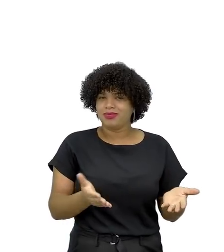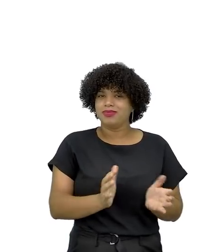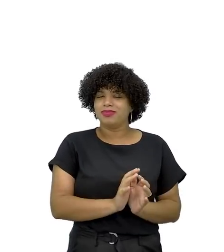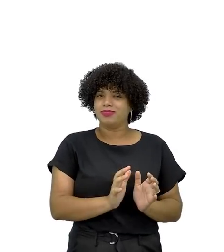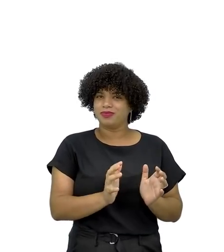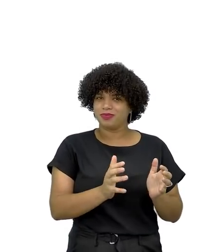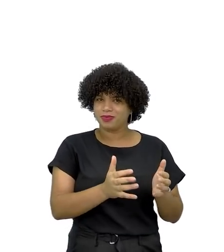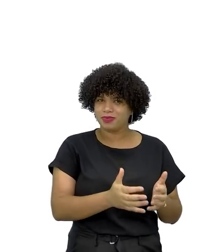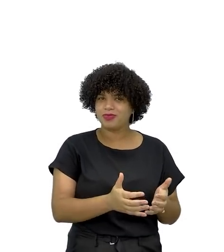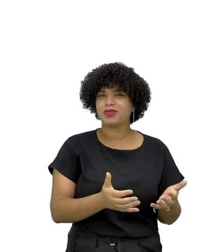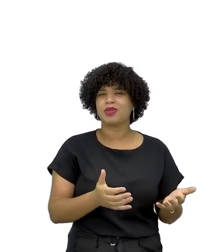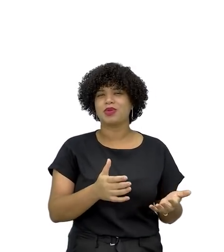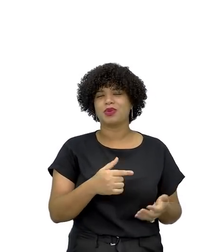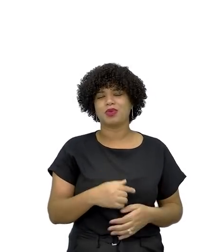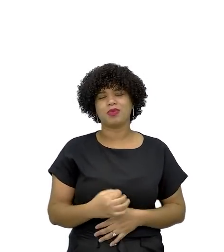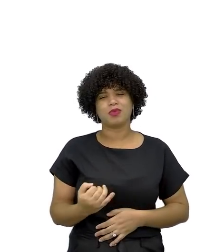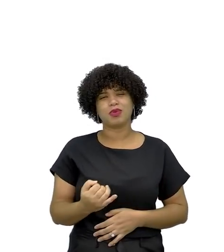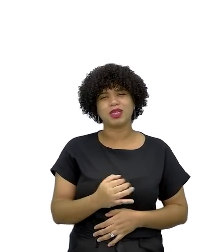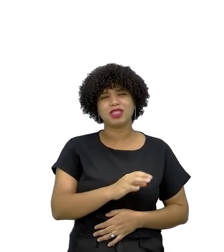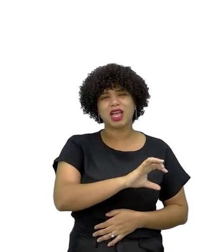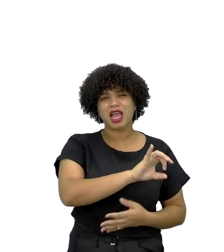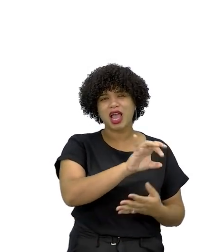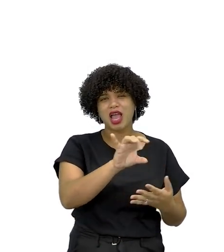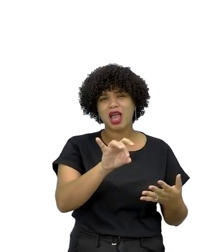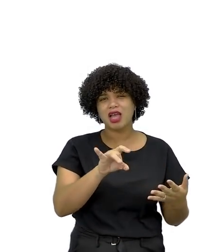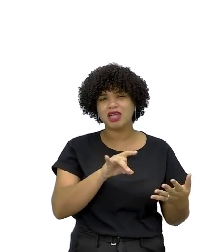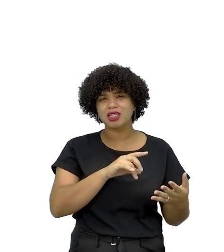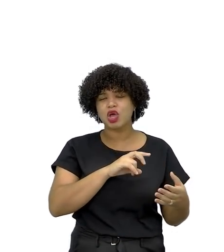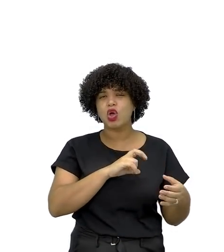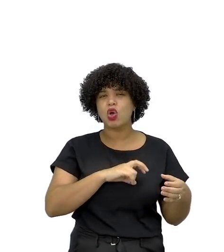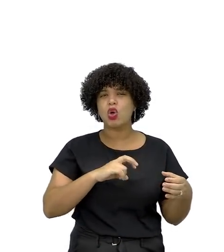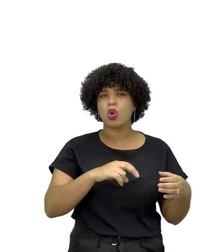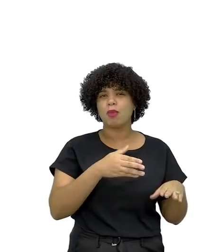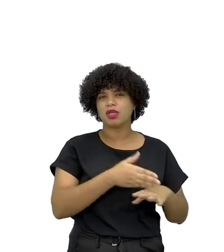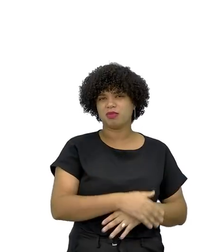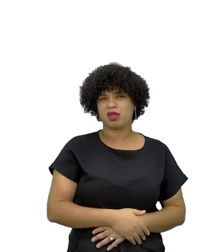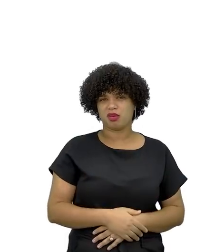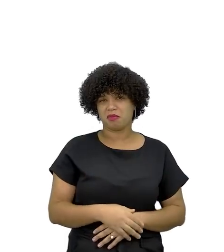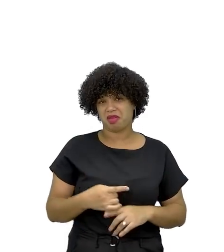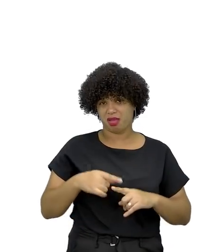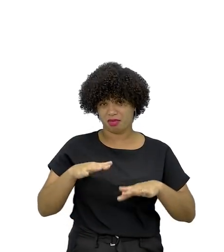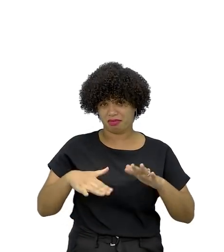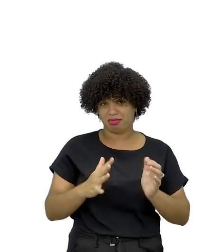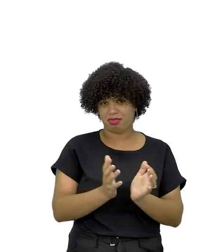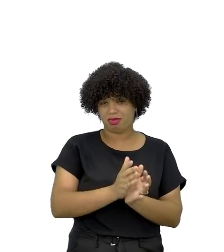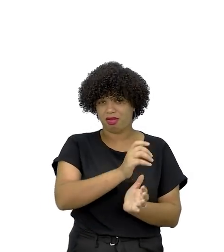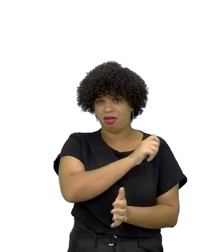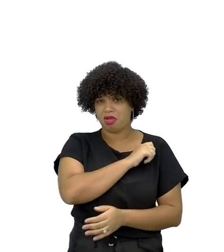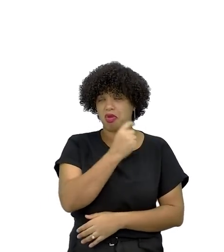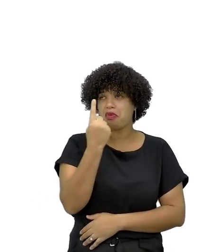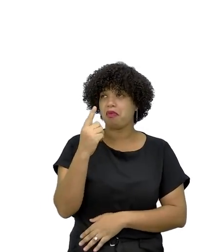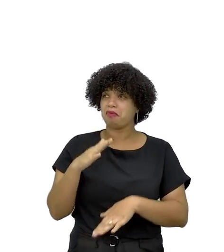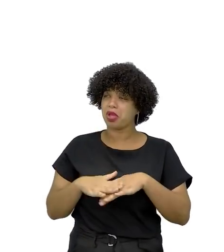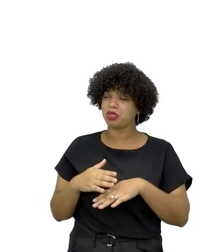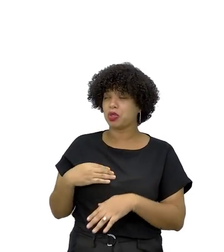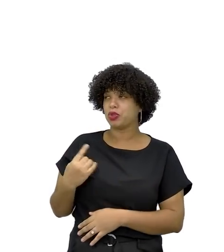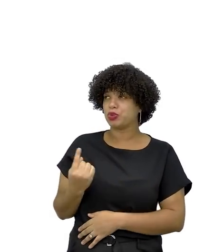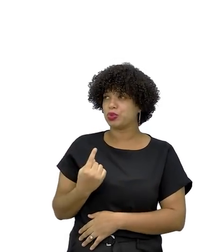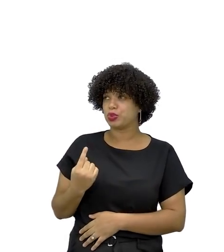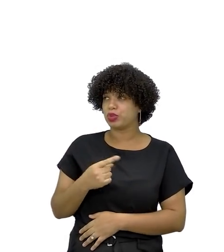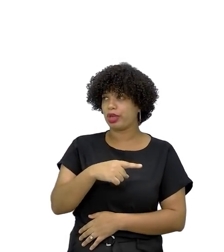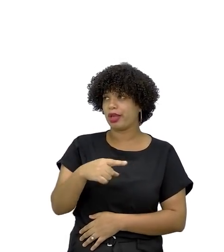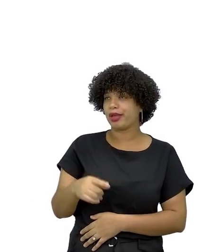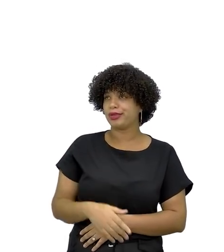cada aluno ter uma função dentro desses grupos, né? Não só um faz uma coisa, ou não, todos têm que entregar o